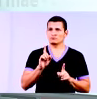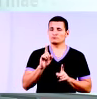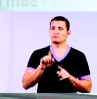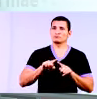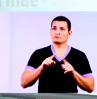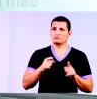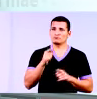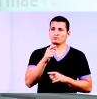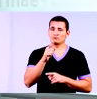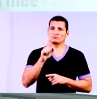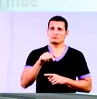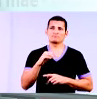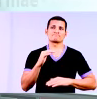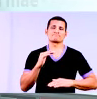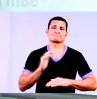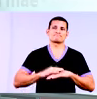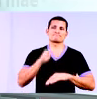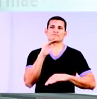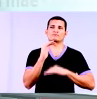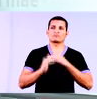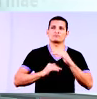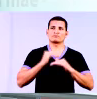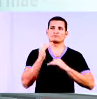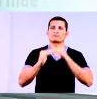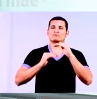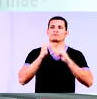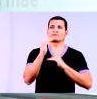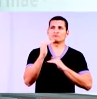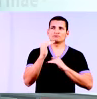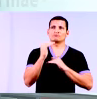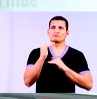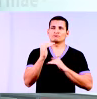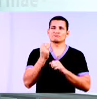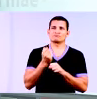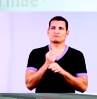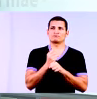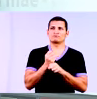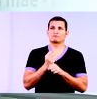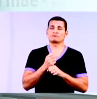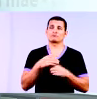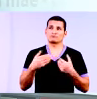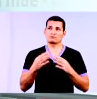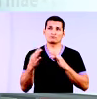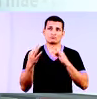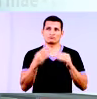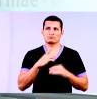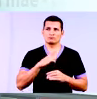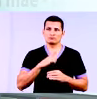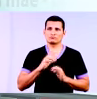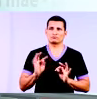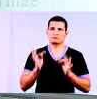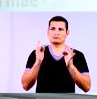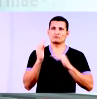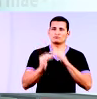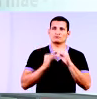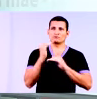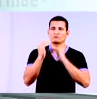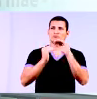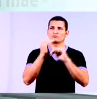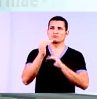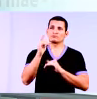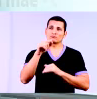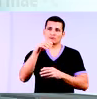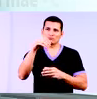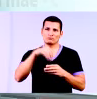que mais evoluiu ao longo do tempo. Então tudo que a gente tem de evolução tecnológica está concentrado dentro do